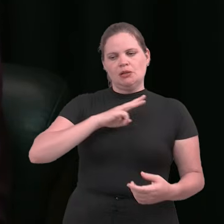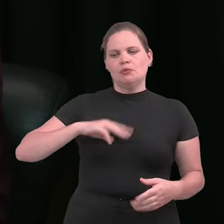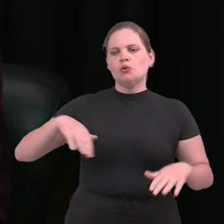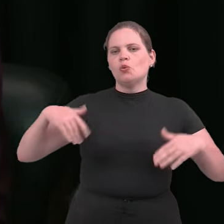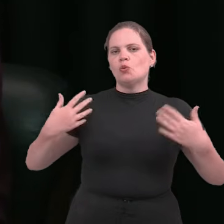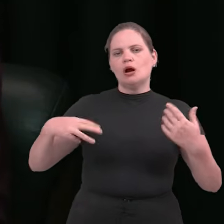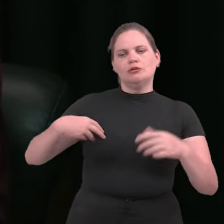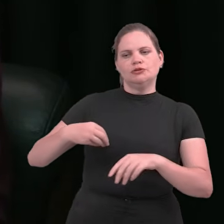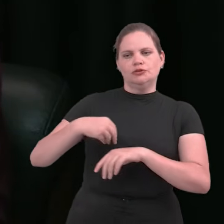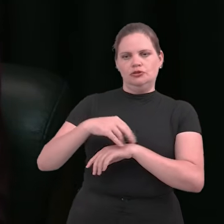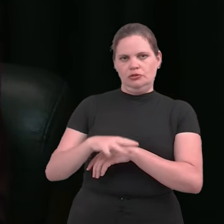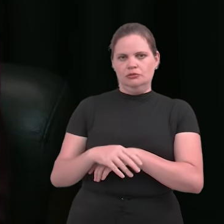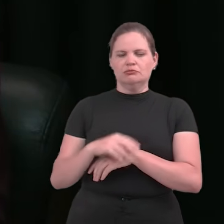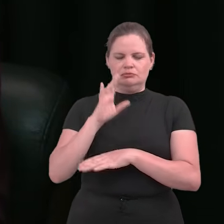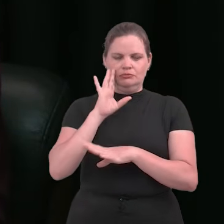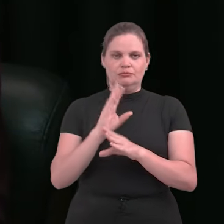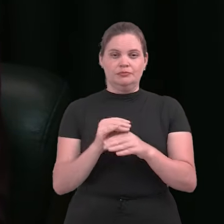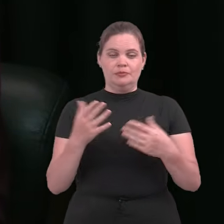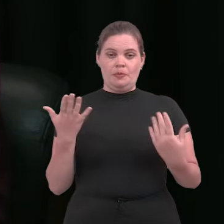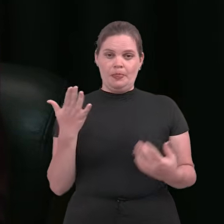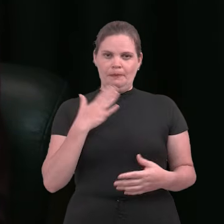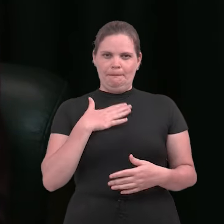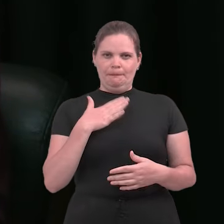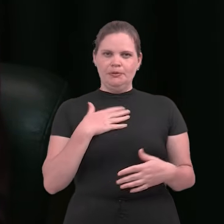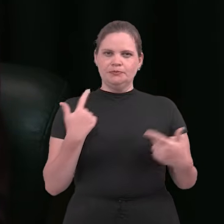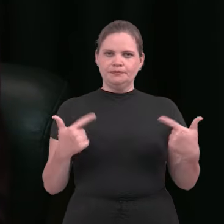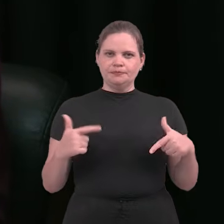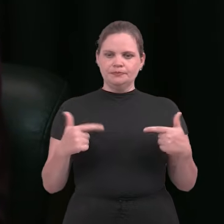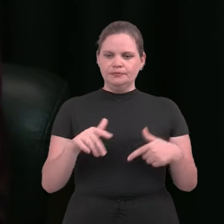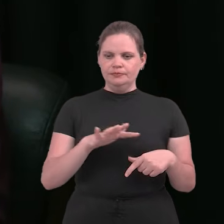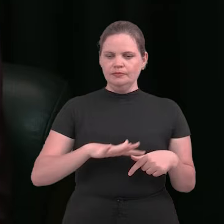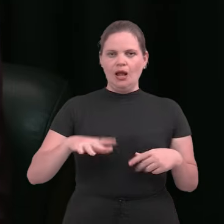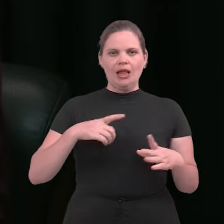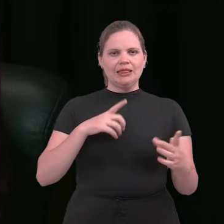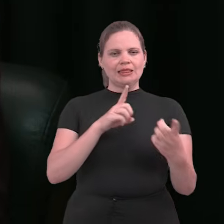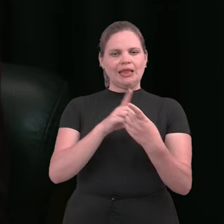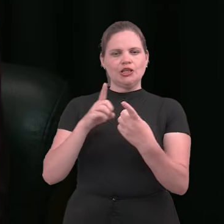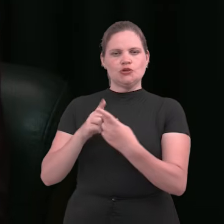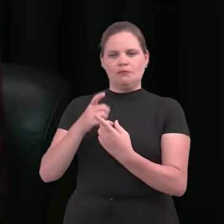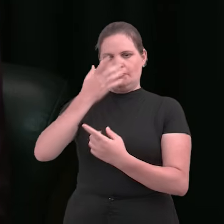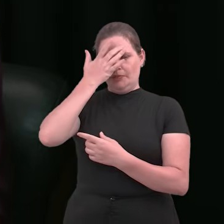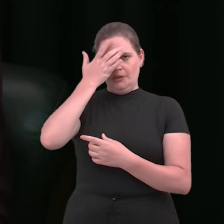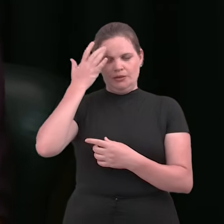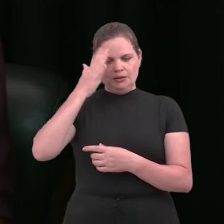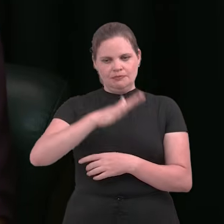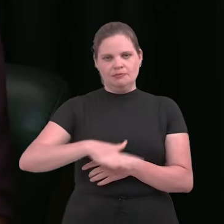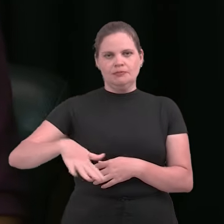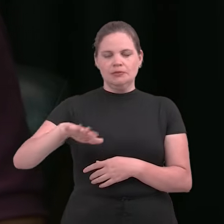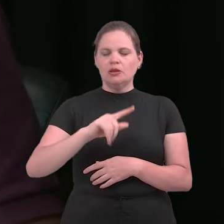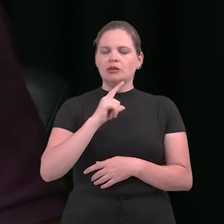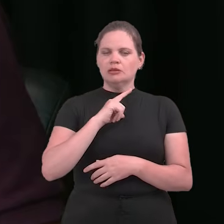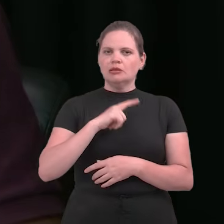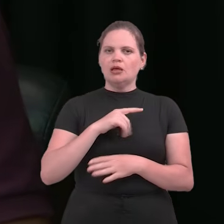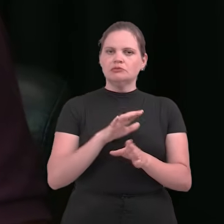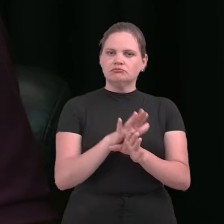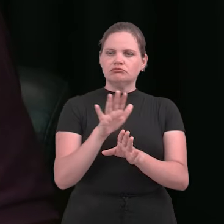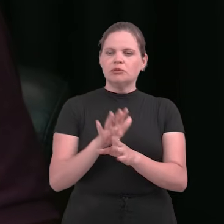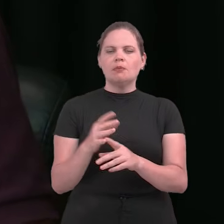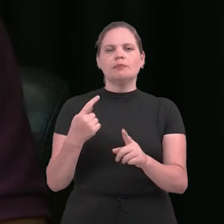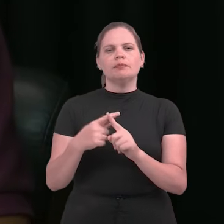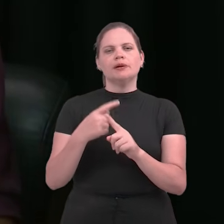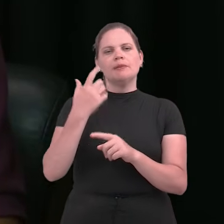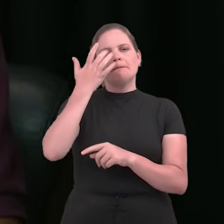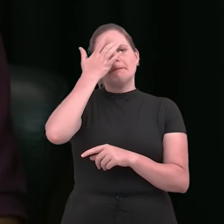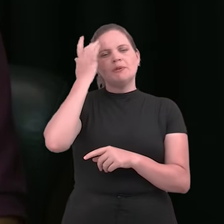meu trabalho atualmente de setor de atendimento ao público, ele tem essa direção, porque muitas pessoas acham que o Ministério